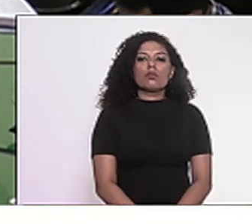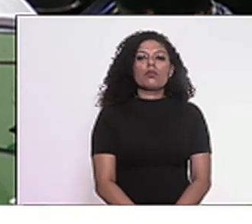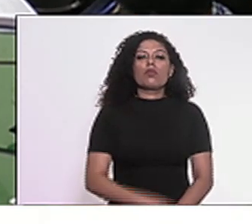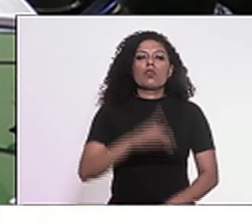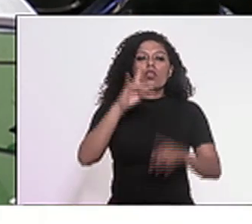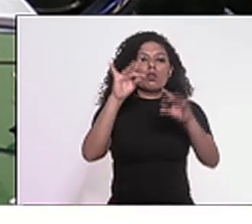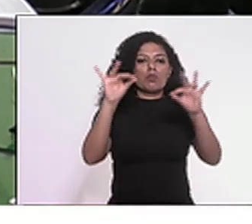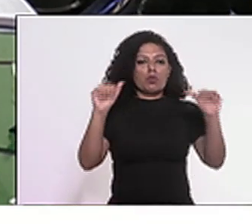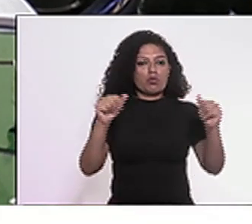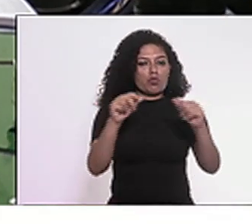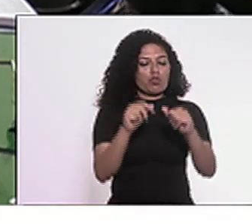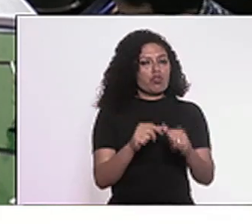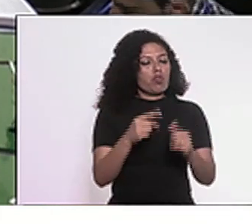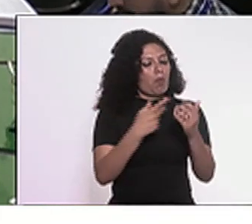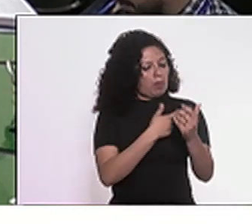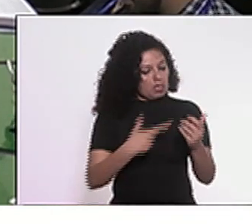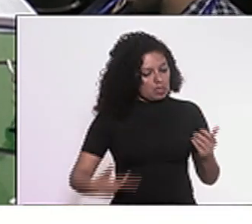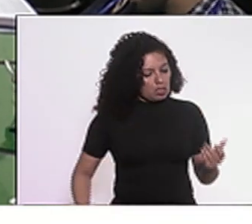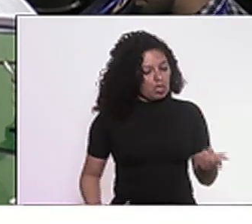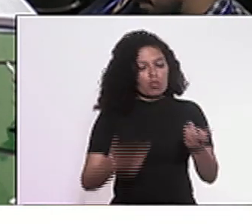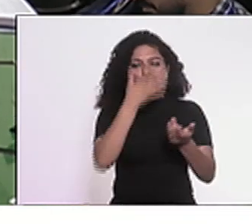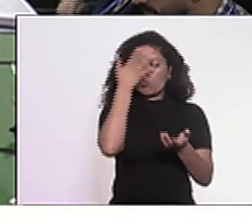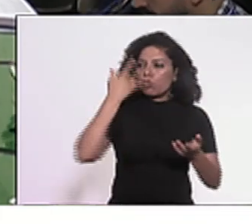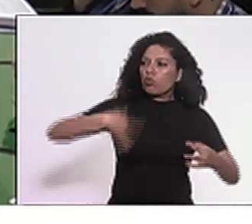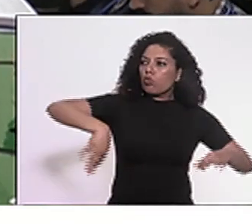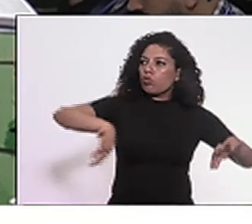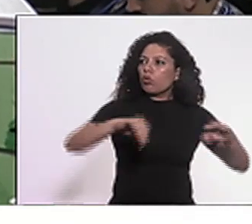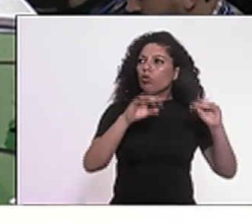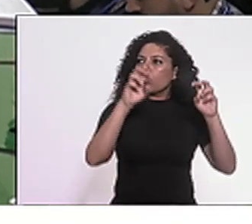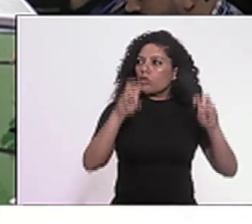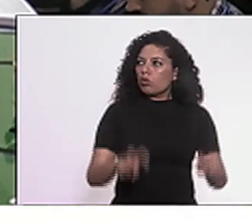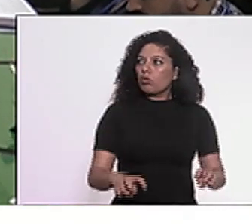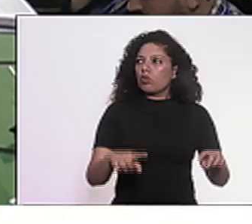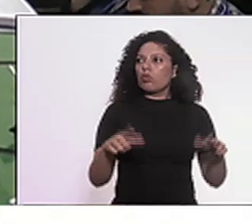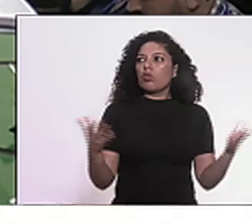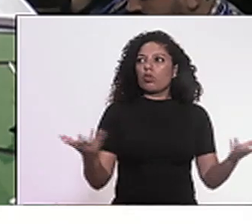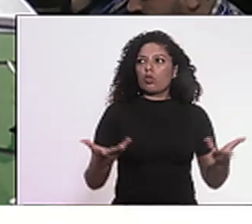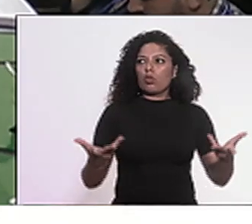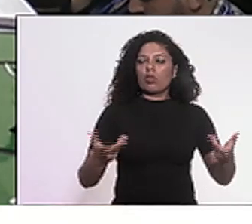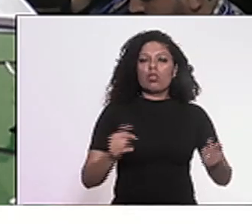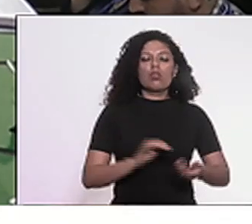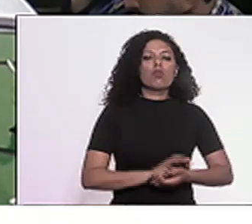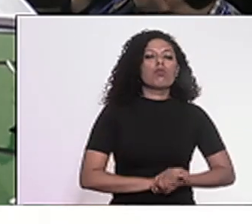Bom dia, presidente. Bom dia a todas e todos presentes.